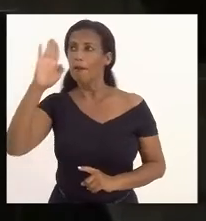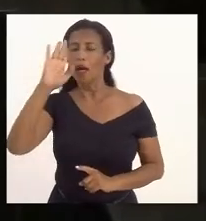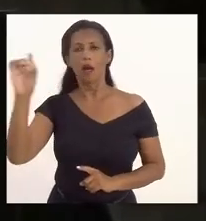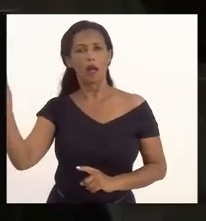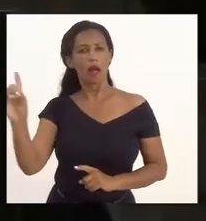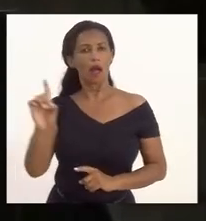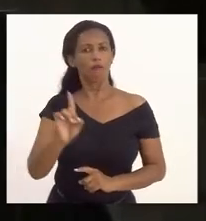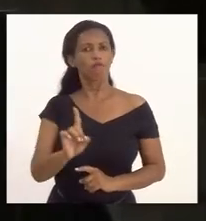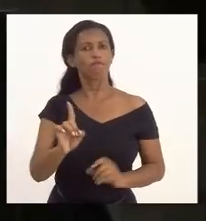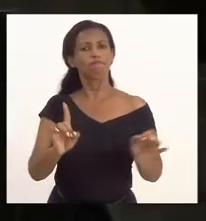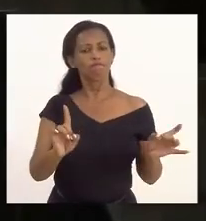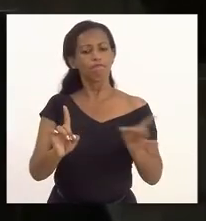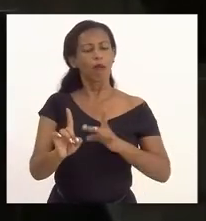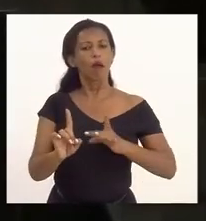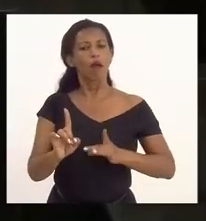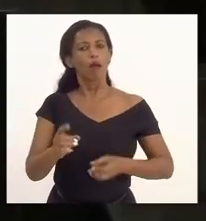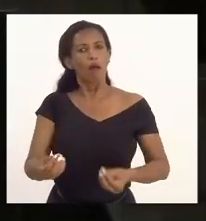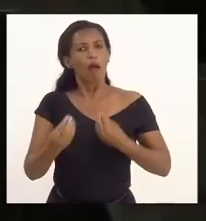decisiva